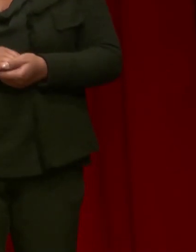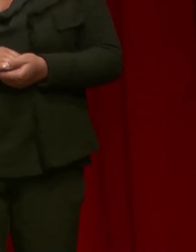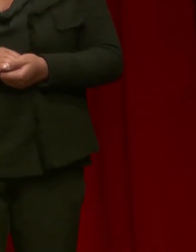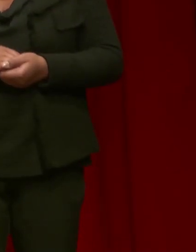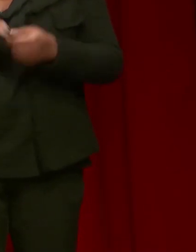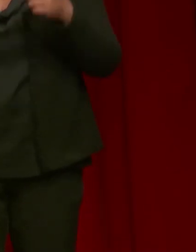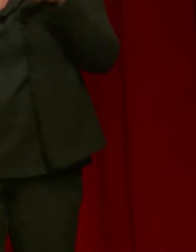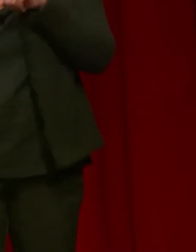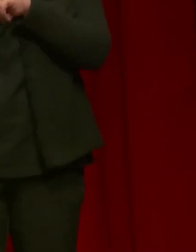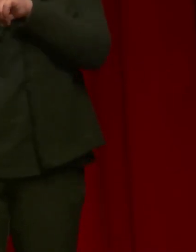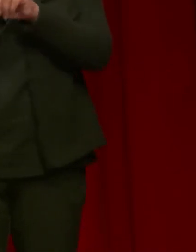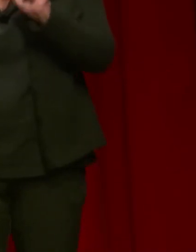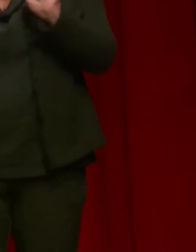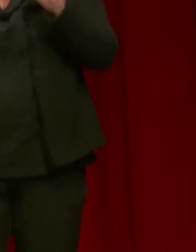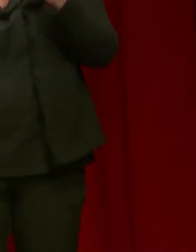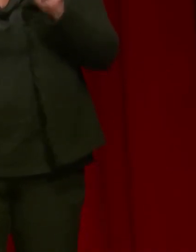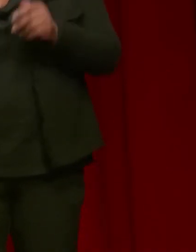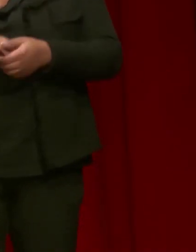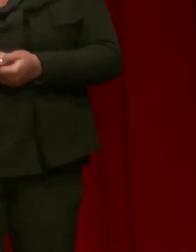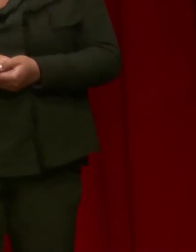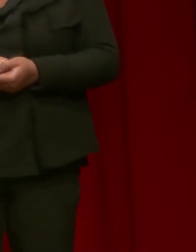direcionar aos palestrantes.